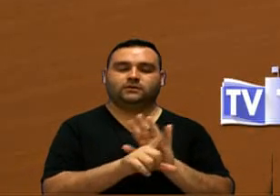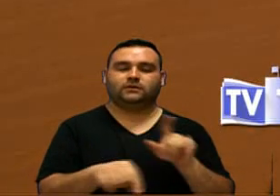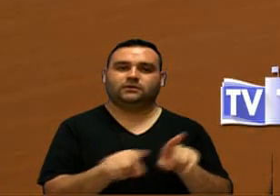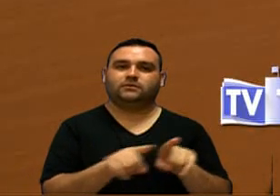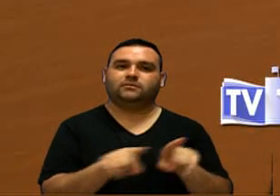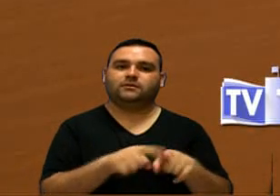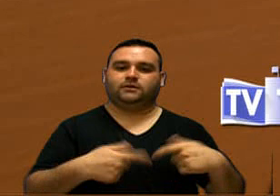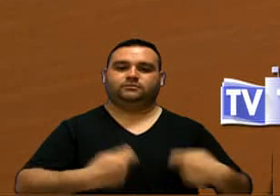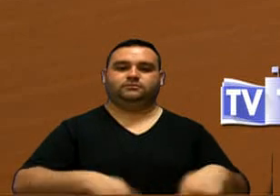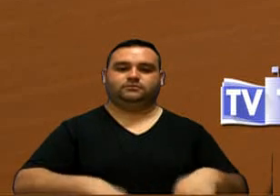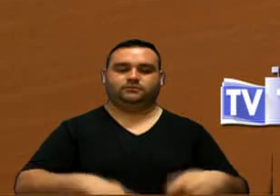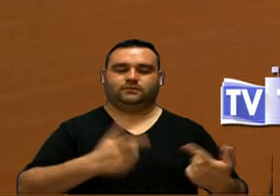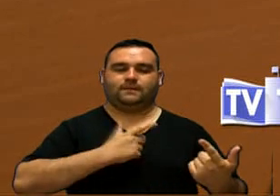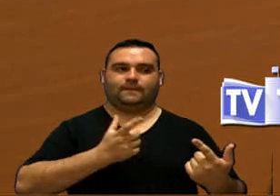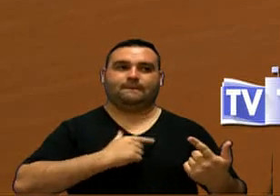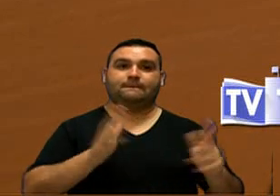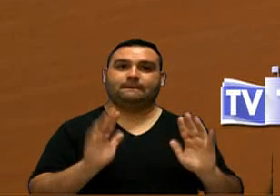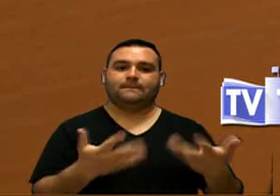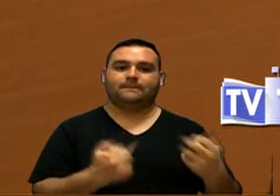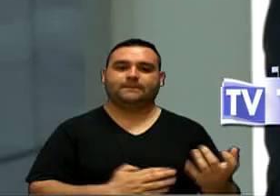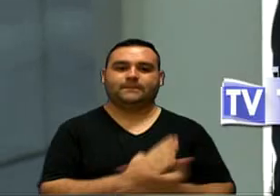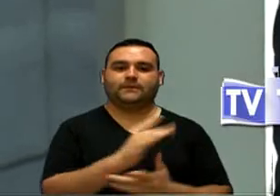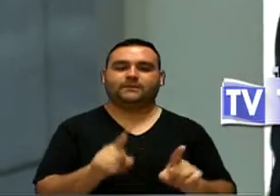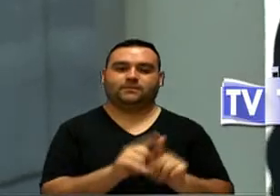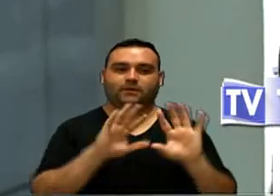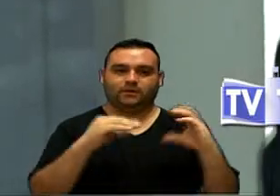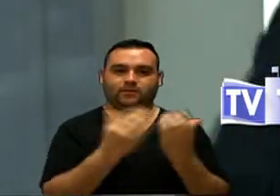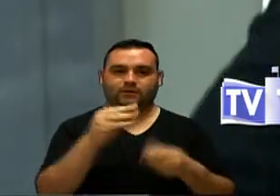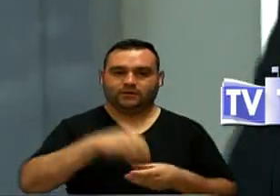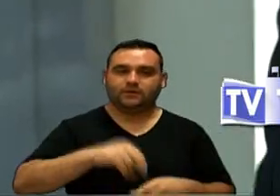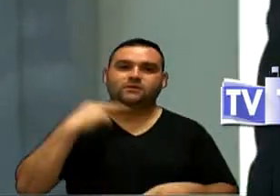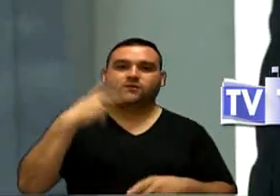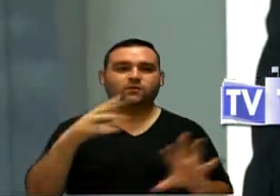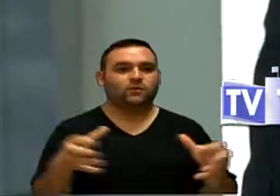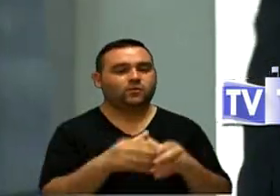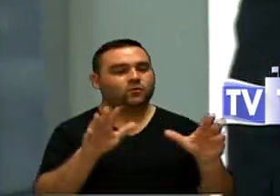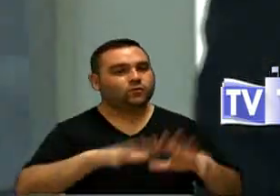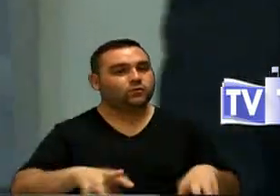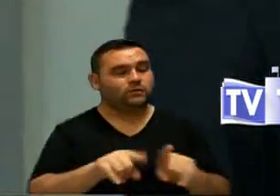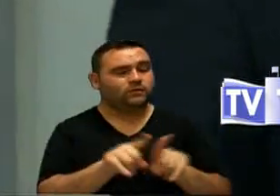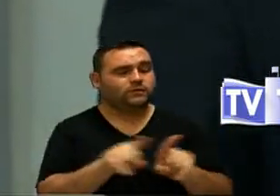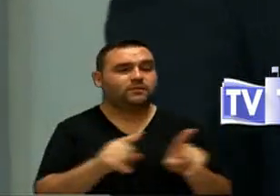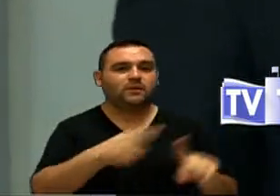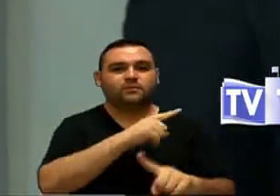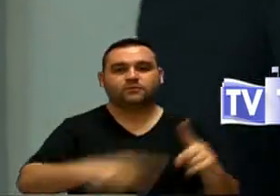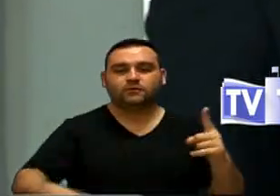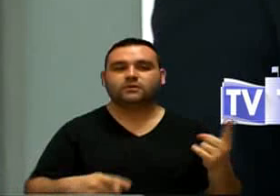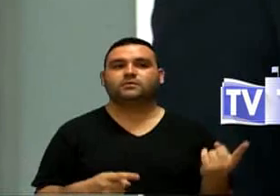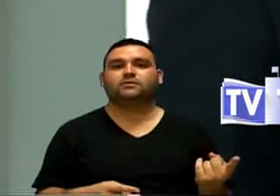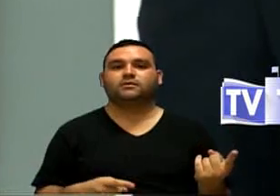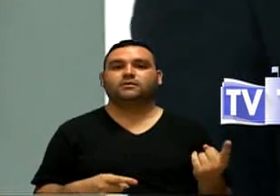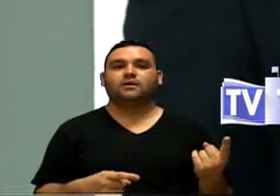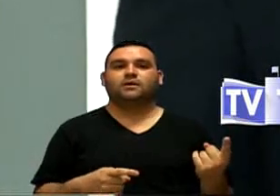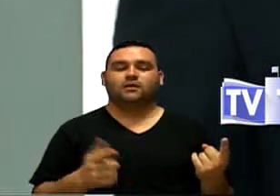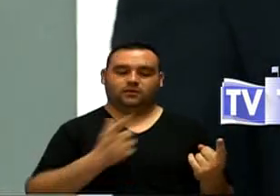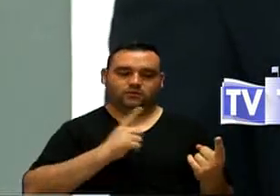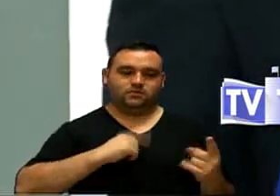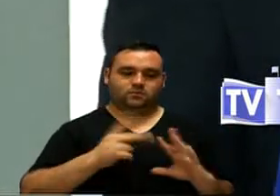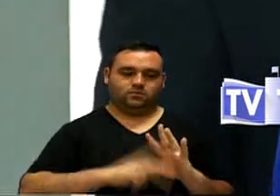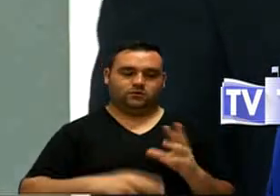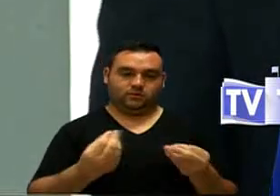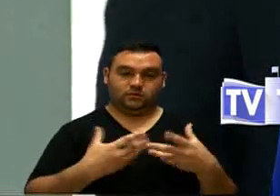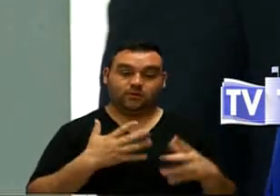tem uma necessidade de ser... Já foi aprovado por essa casa, pelos vereadores, e agora foi vetado. Quem encaminhou o